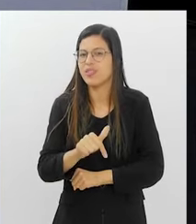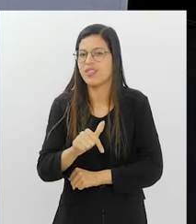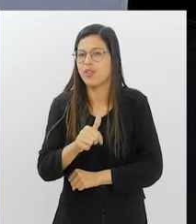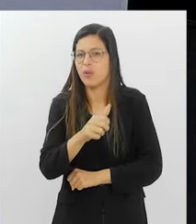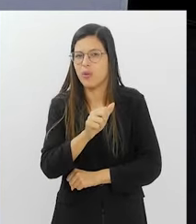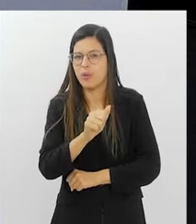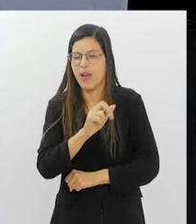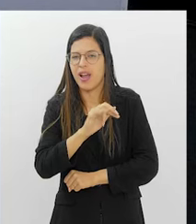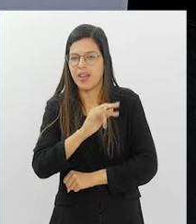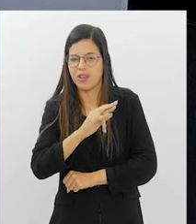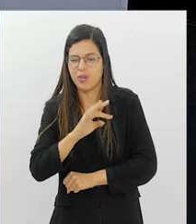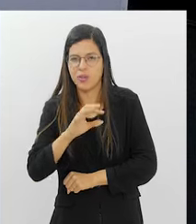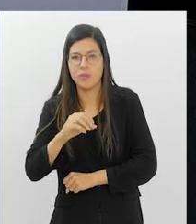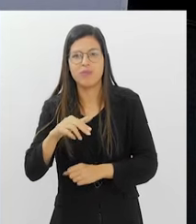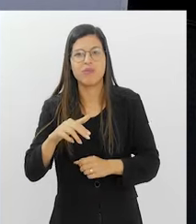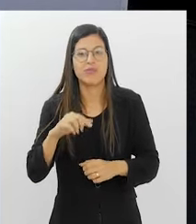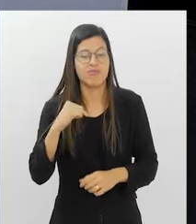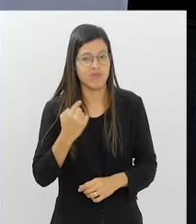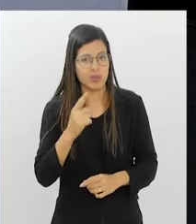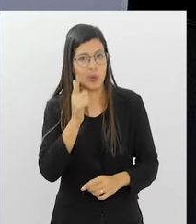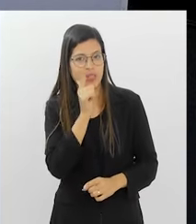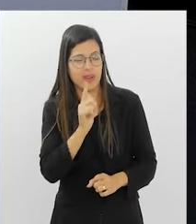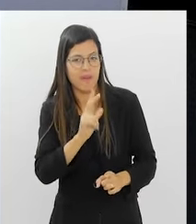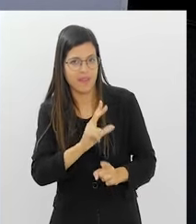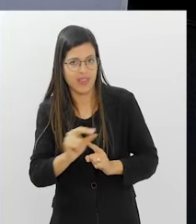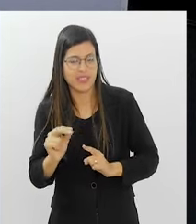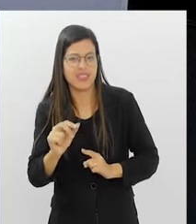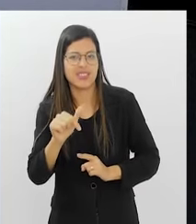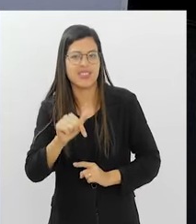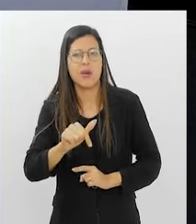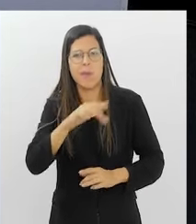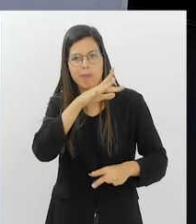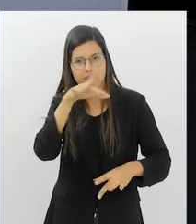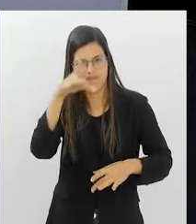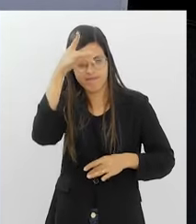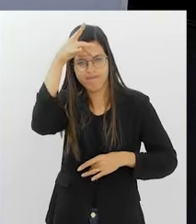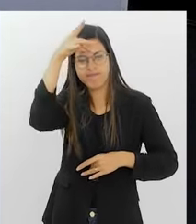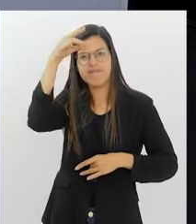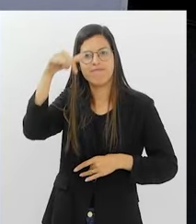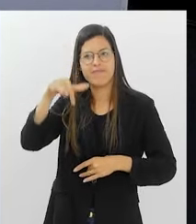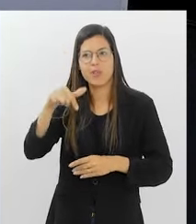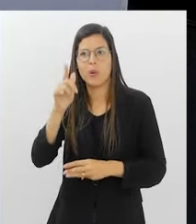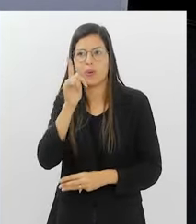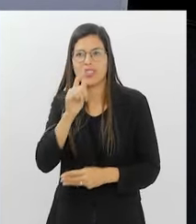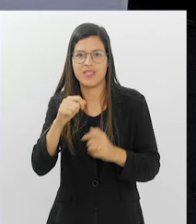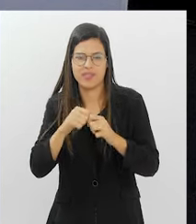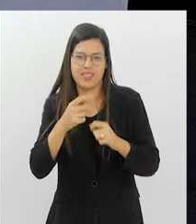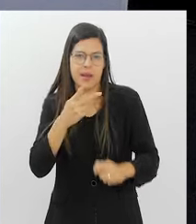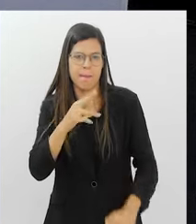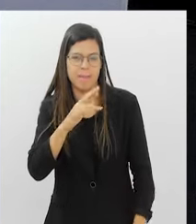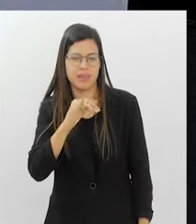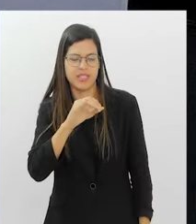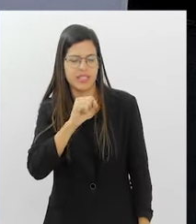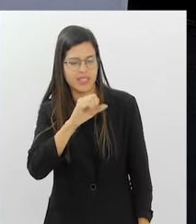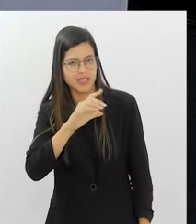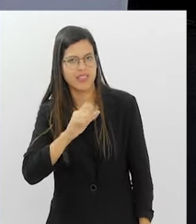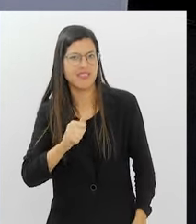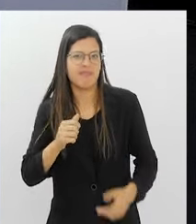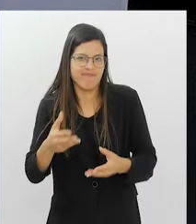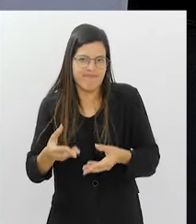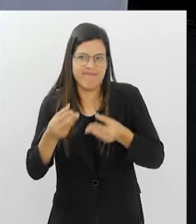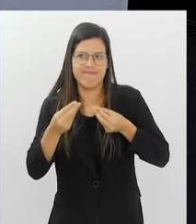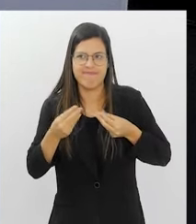carnaval campeonato né Então esse foi uma das personagens que a Priscila me presenteou que foi maravilhoso